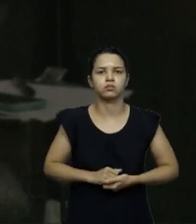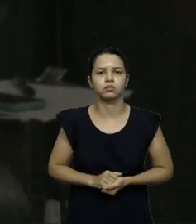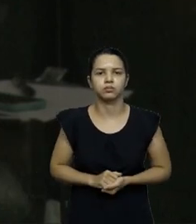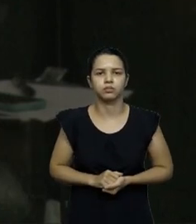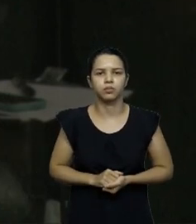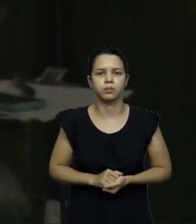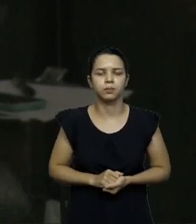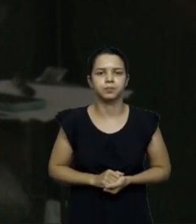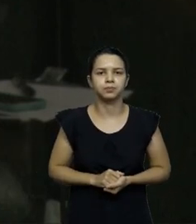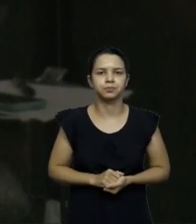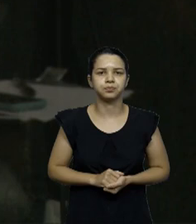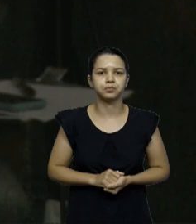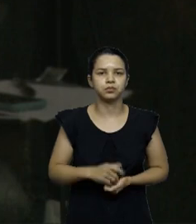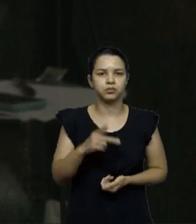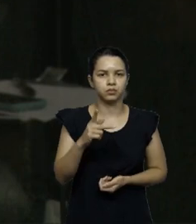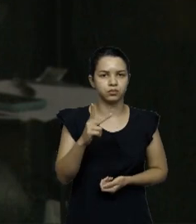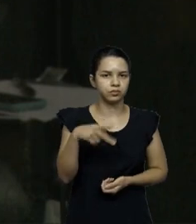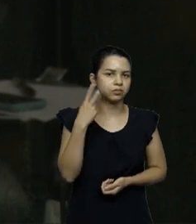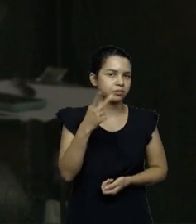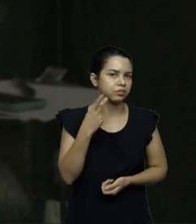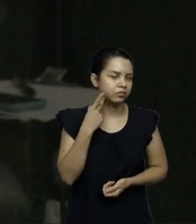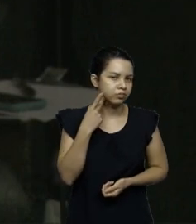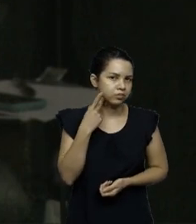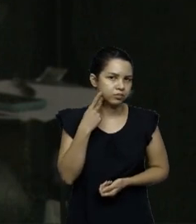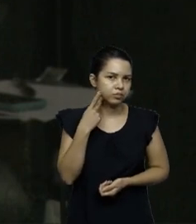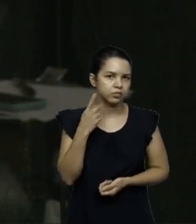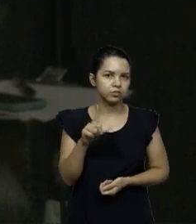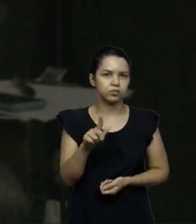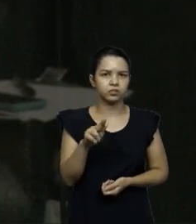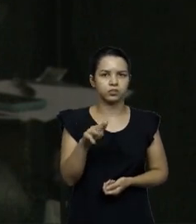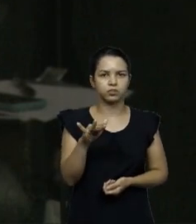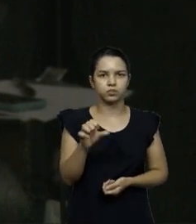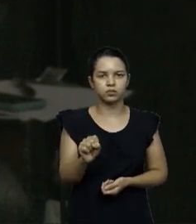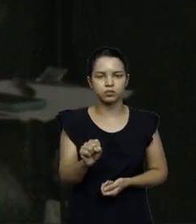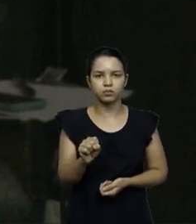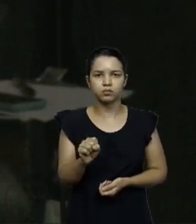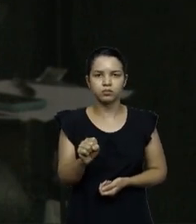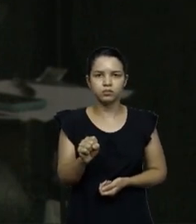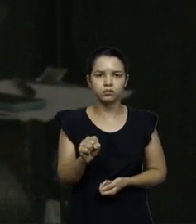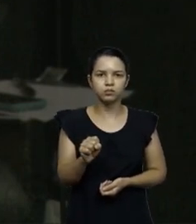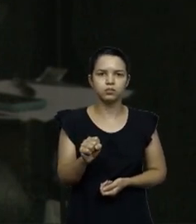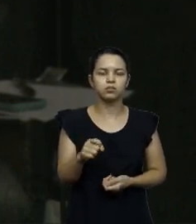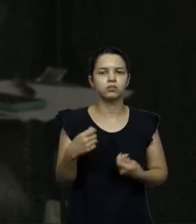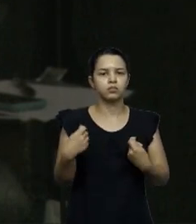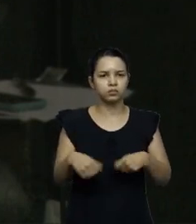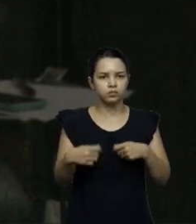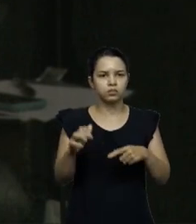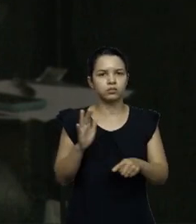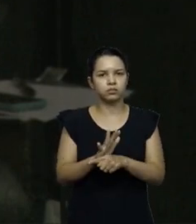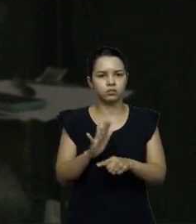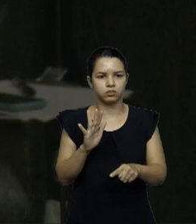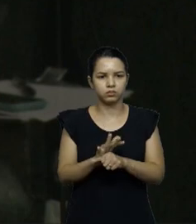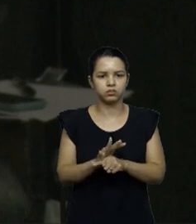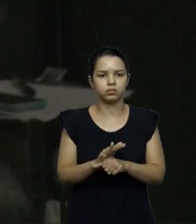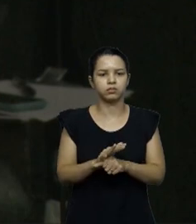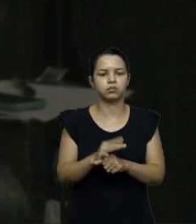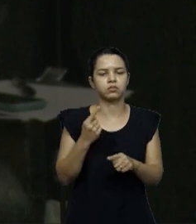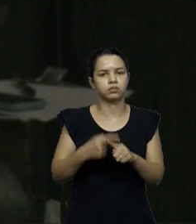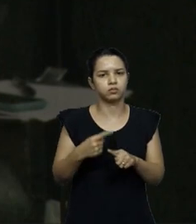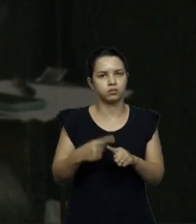promotor Luiz Fernando que não me engano e o e o botega nos ajudem nessa questão porque é fundamental